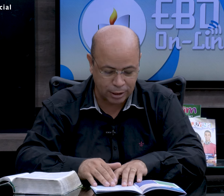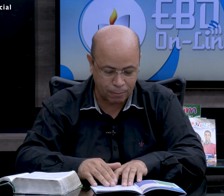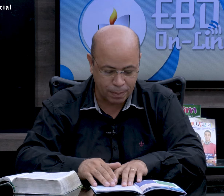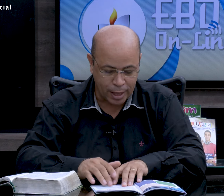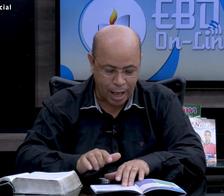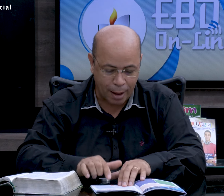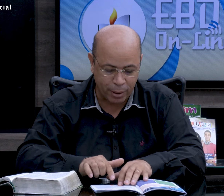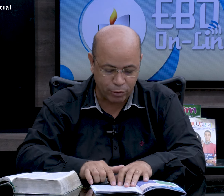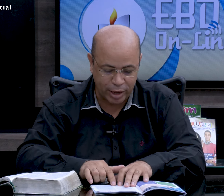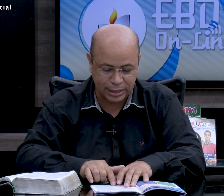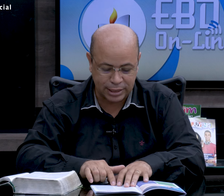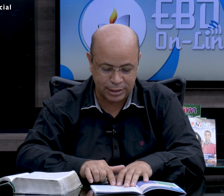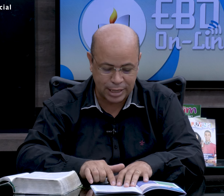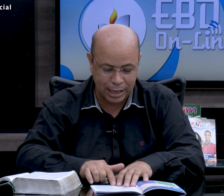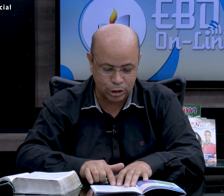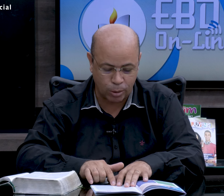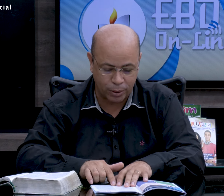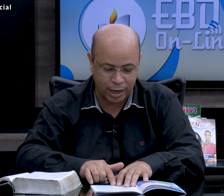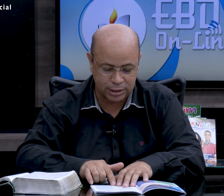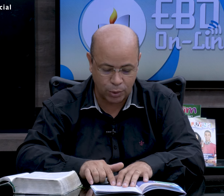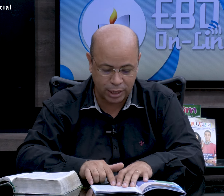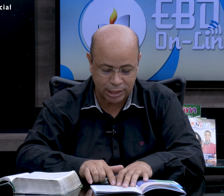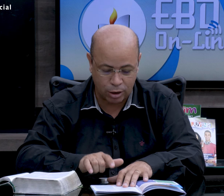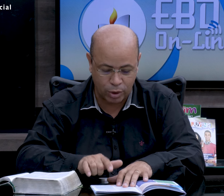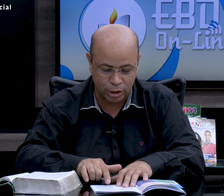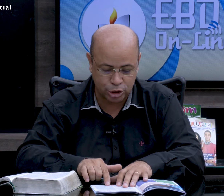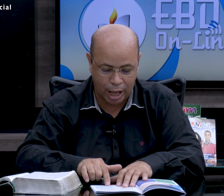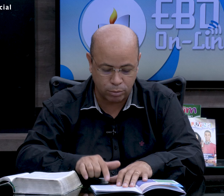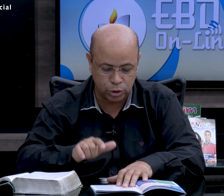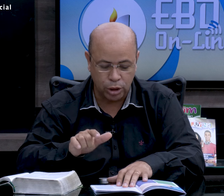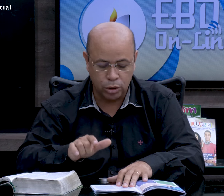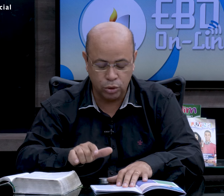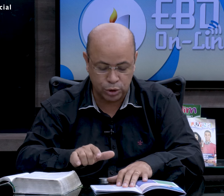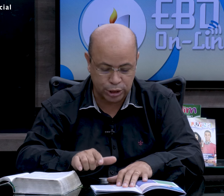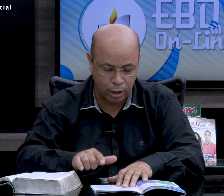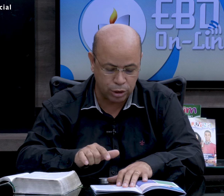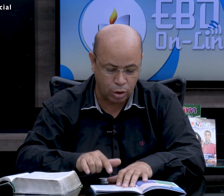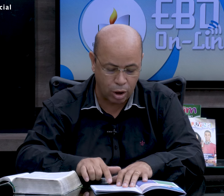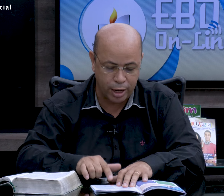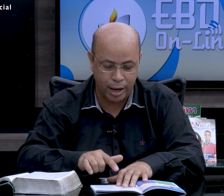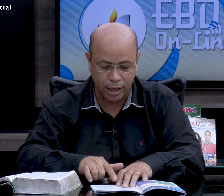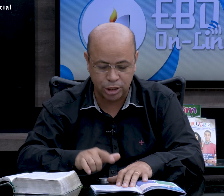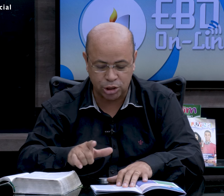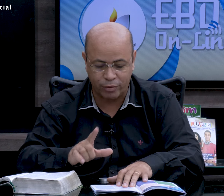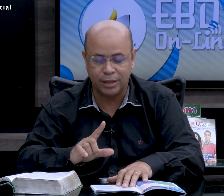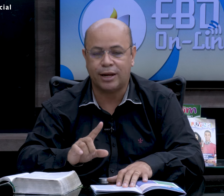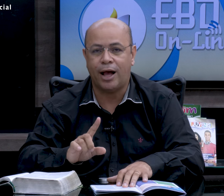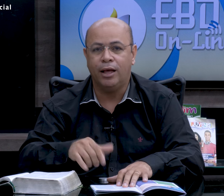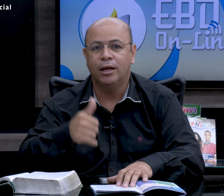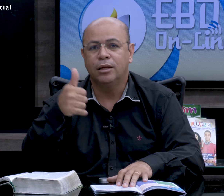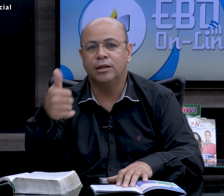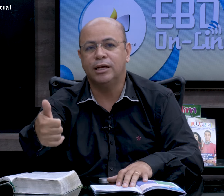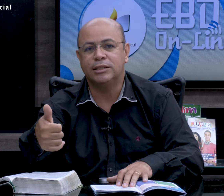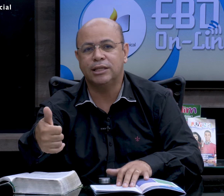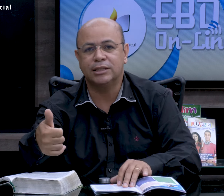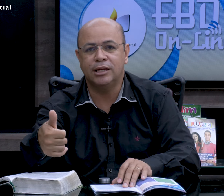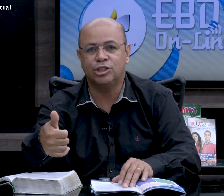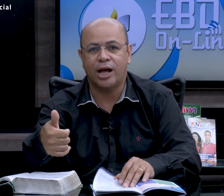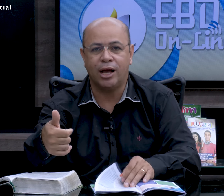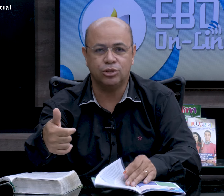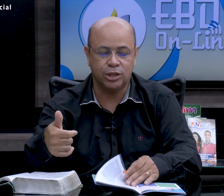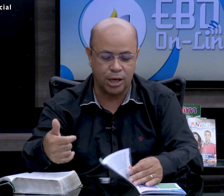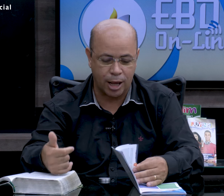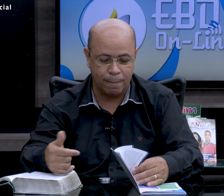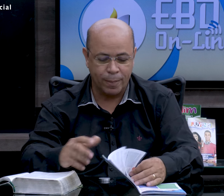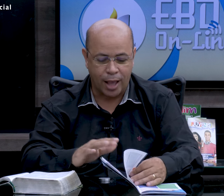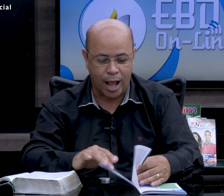santificação a perfeita santidade só poderá ser alcançada quando estarmos no céu de glória aí a gente já vai entrar nesse terceiro